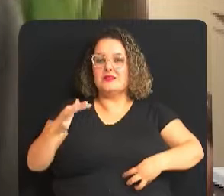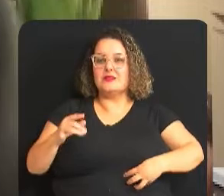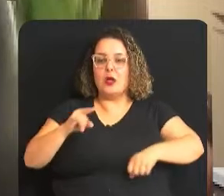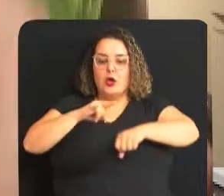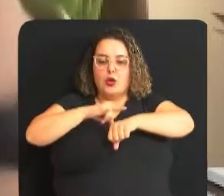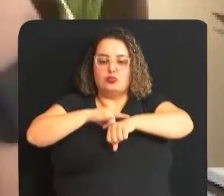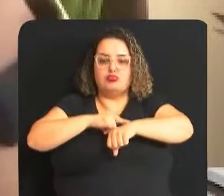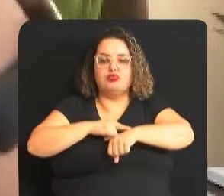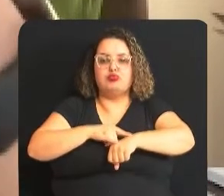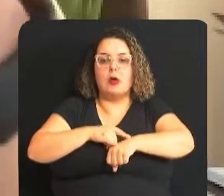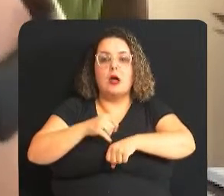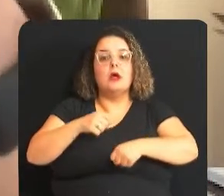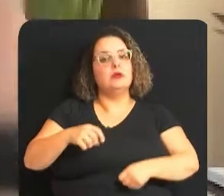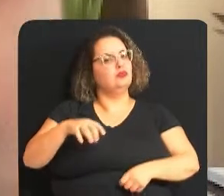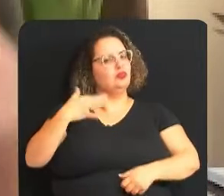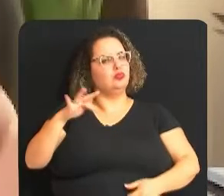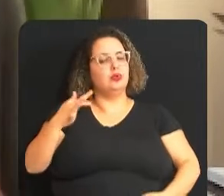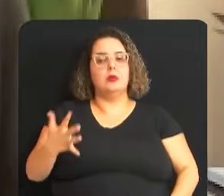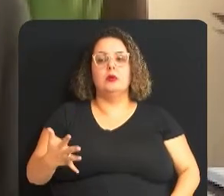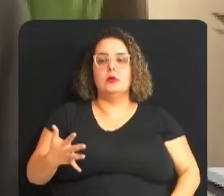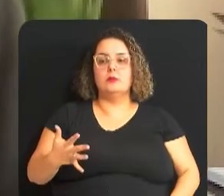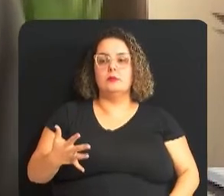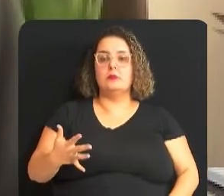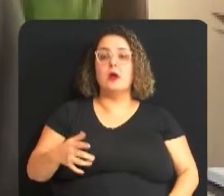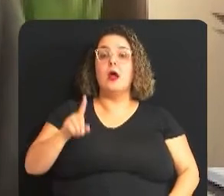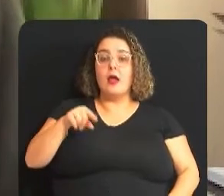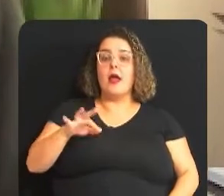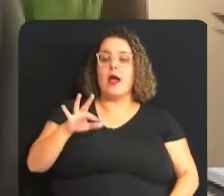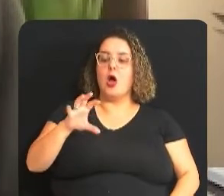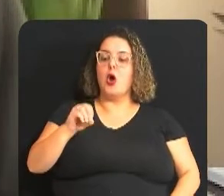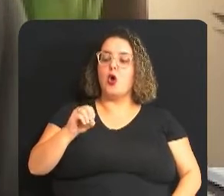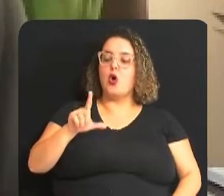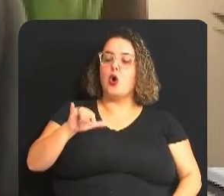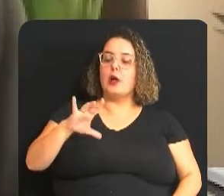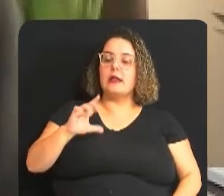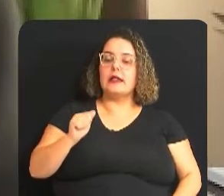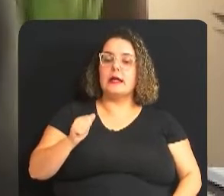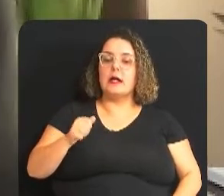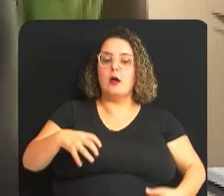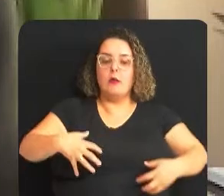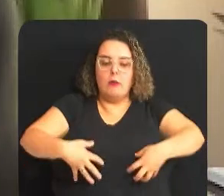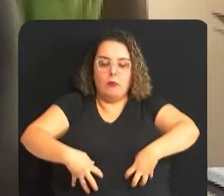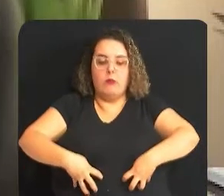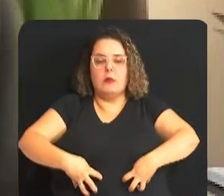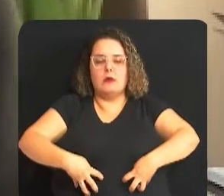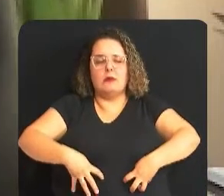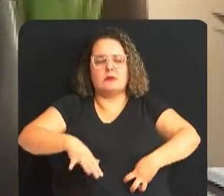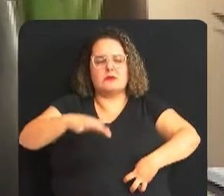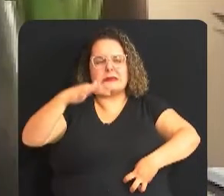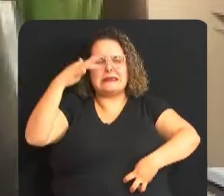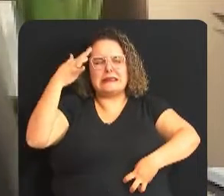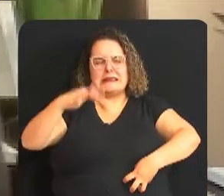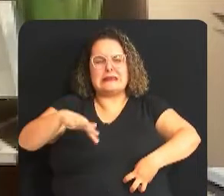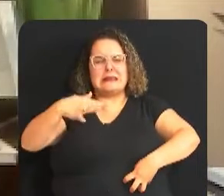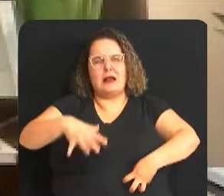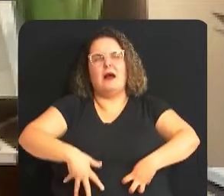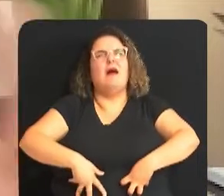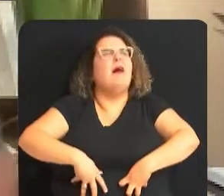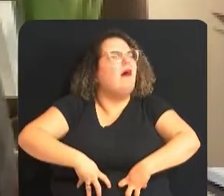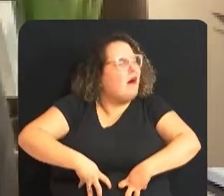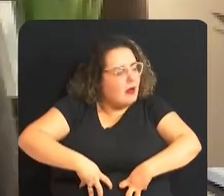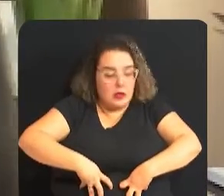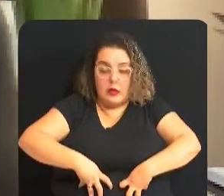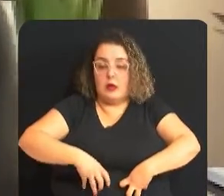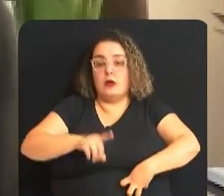cólica renal, que hoje é a dor mais comum de barriga, é cólica renal. E aí existe um erro. O pessoal fala, eu estou com cólica renal, eu